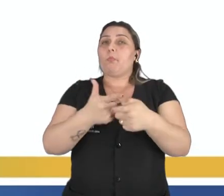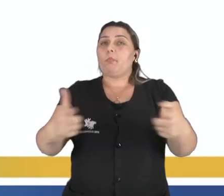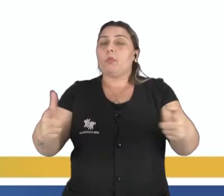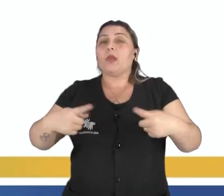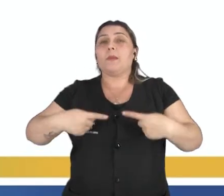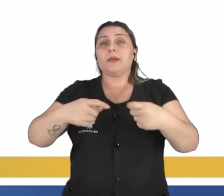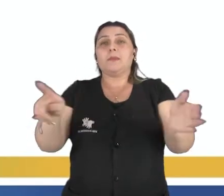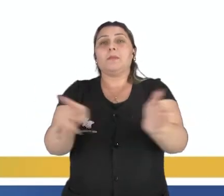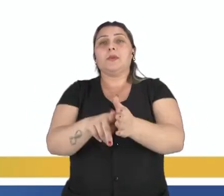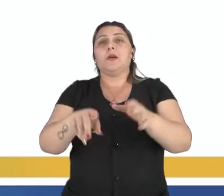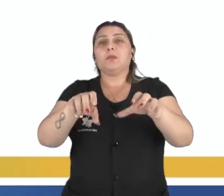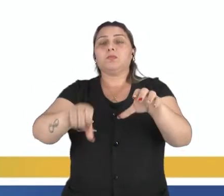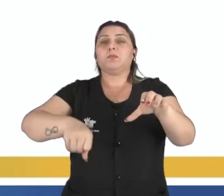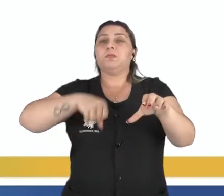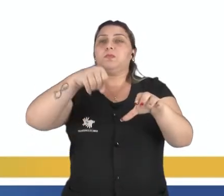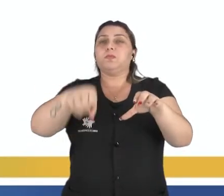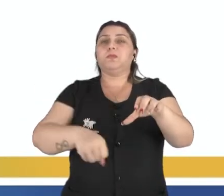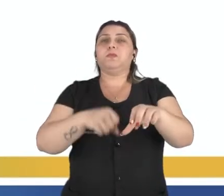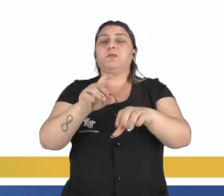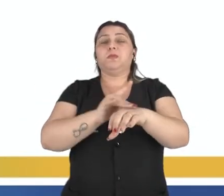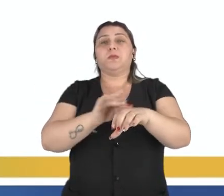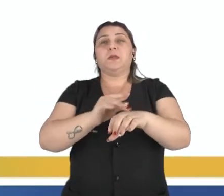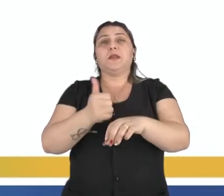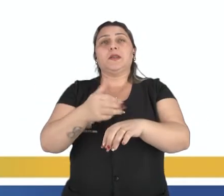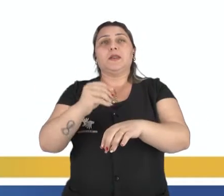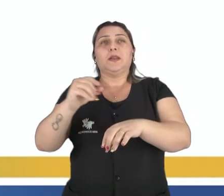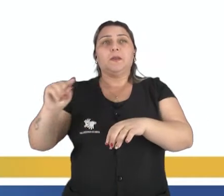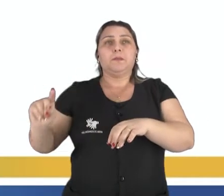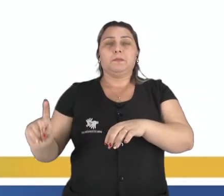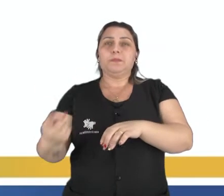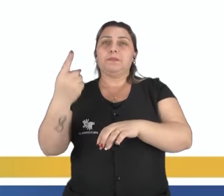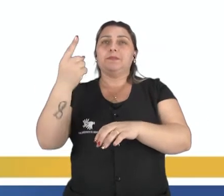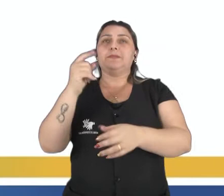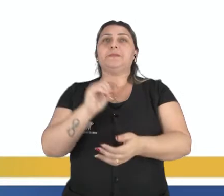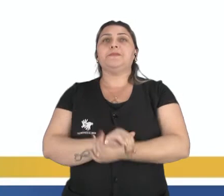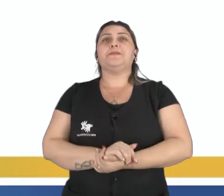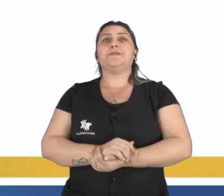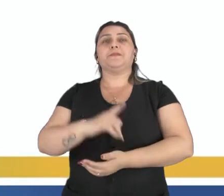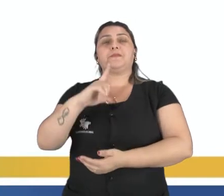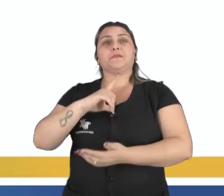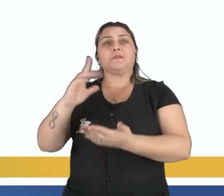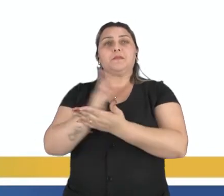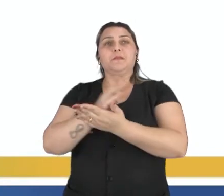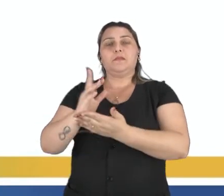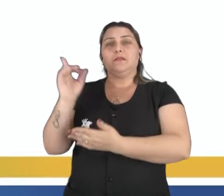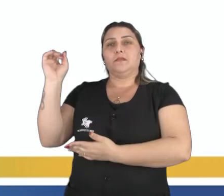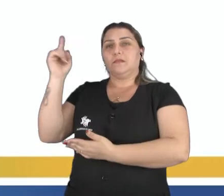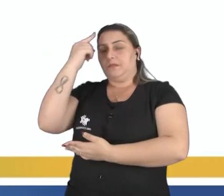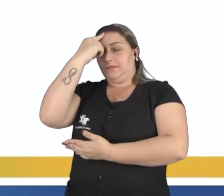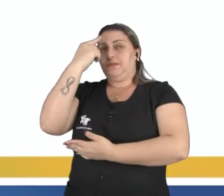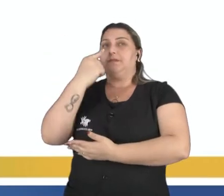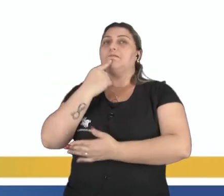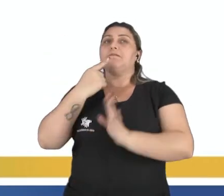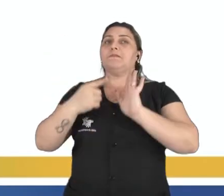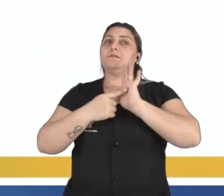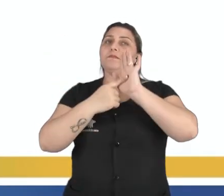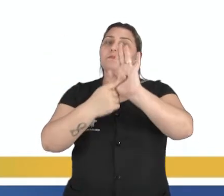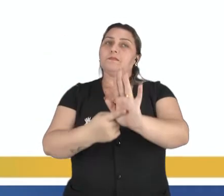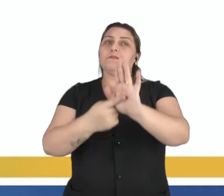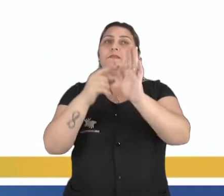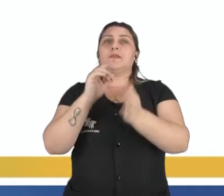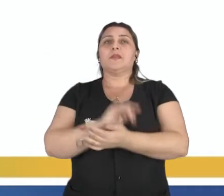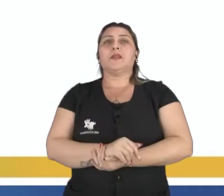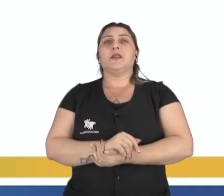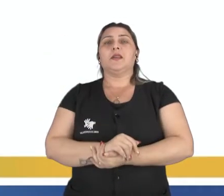Borracha, né? Aí a gente tem um número mais ou menos de 100 mil soldados da borracha. Aí aqui, pessoal, a gente tem algumas imagens, né? Mostra aí um pouco